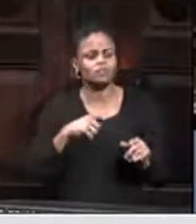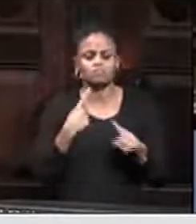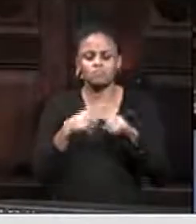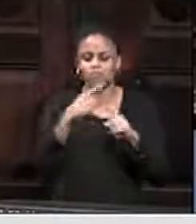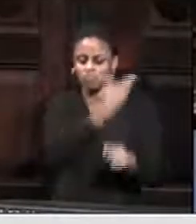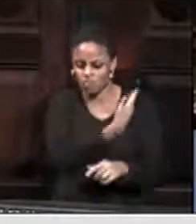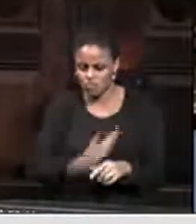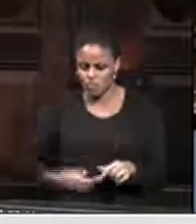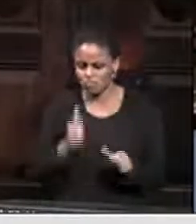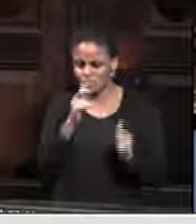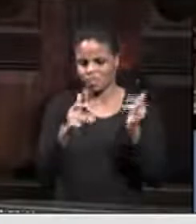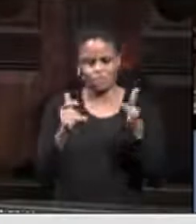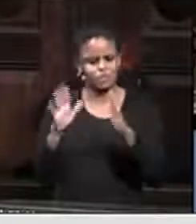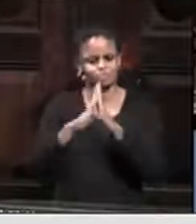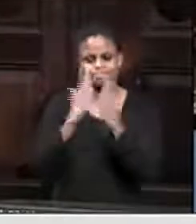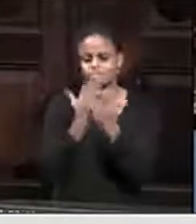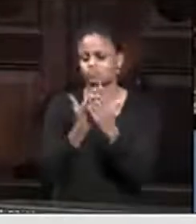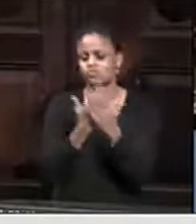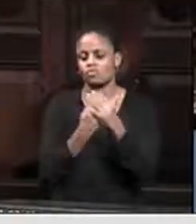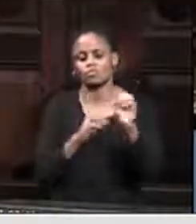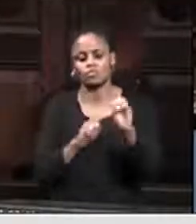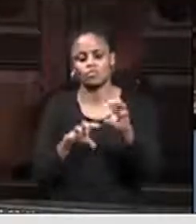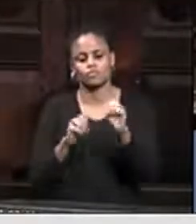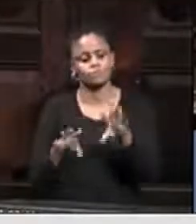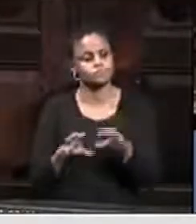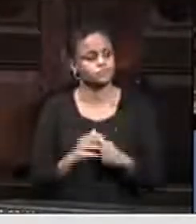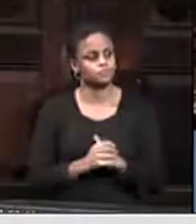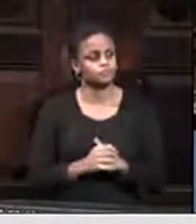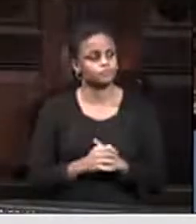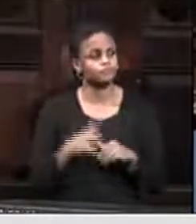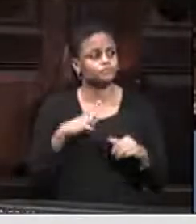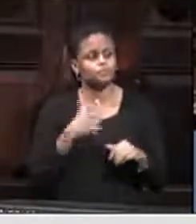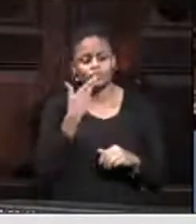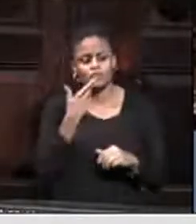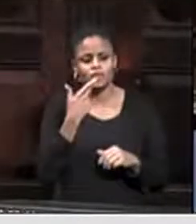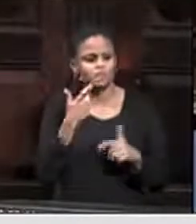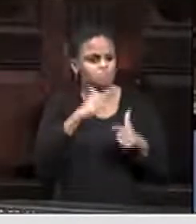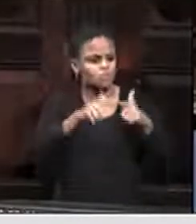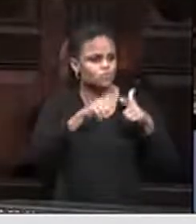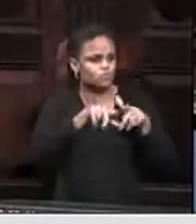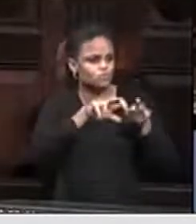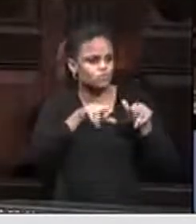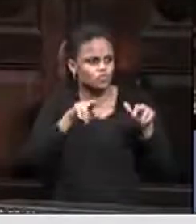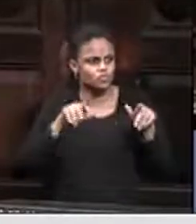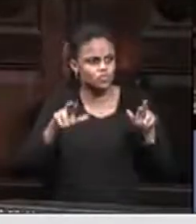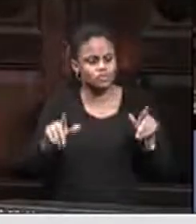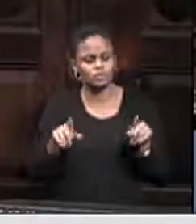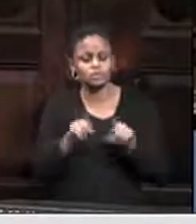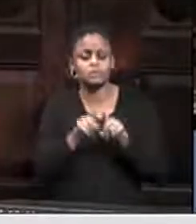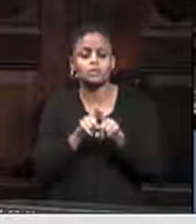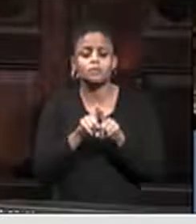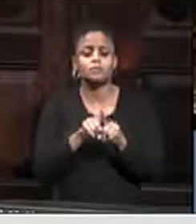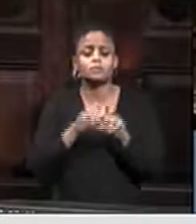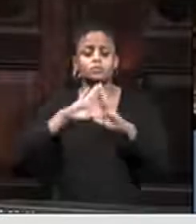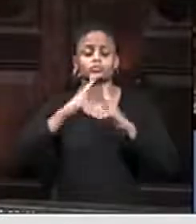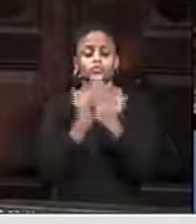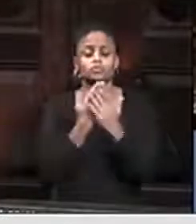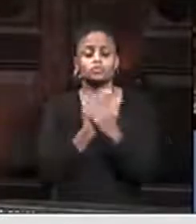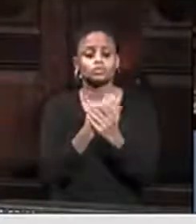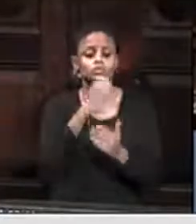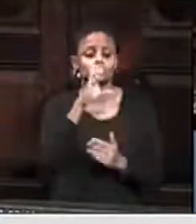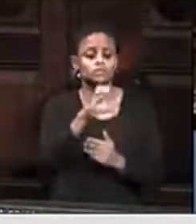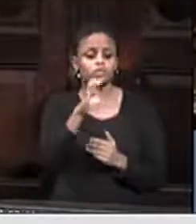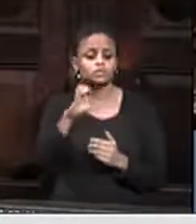Pezão. Podemos falar dos desafios enormes que afetam a Fundação CCERG, as